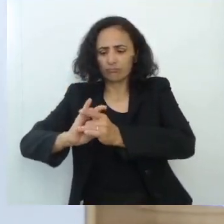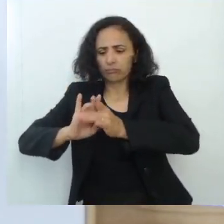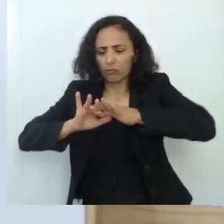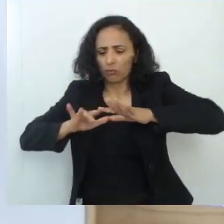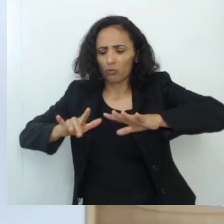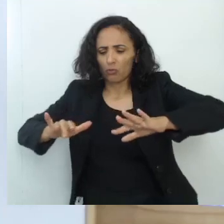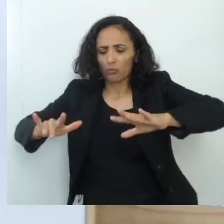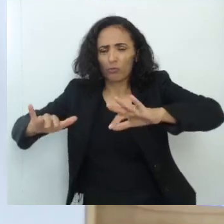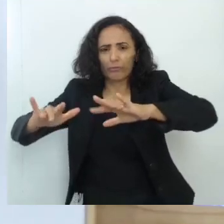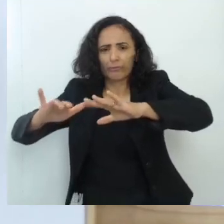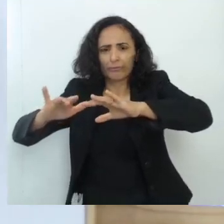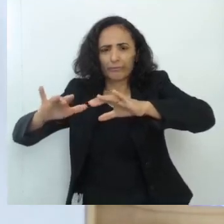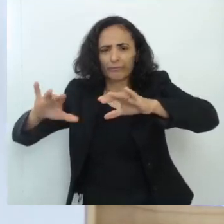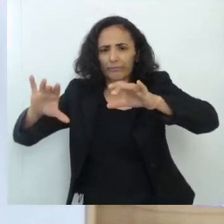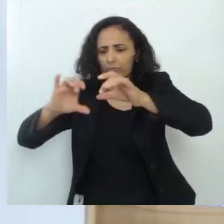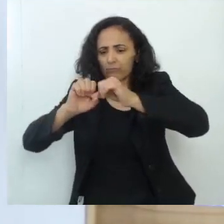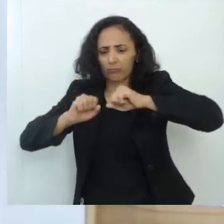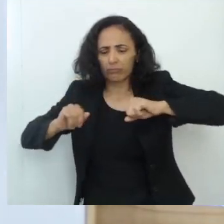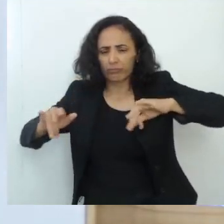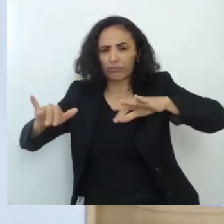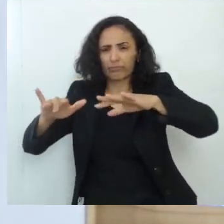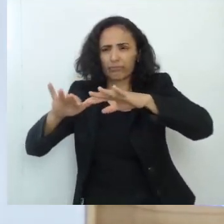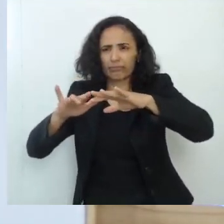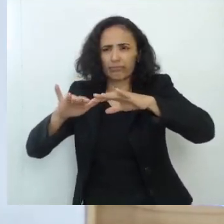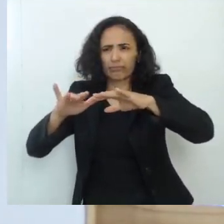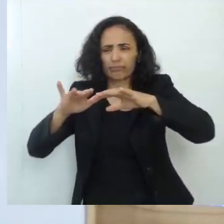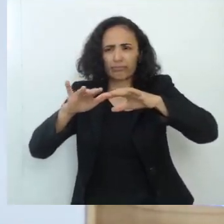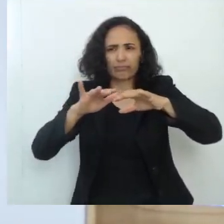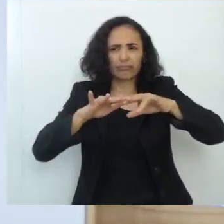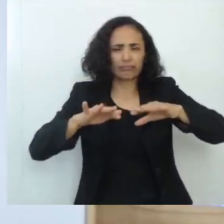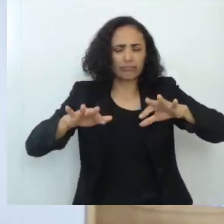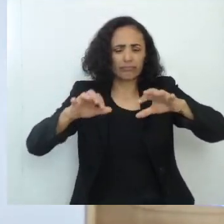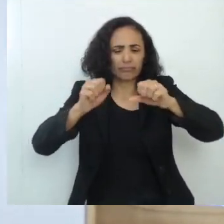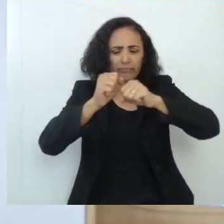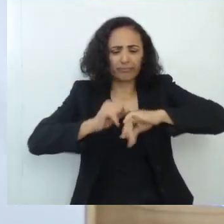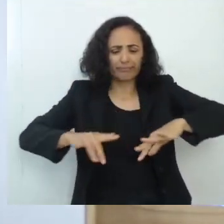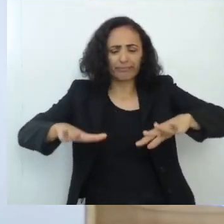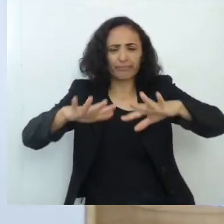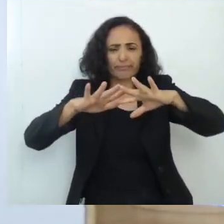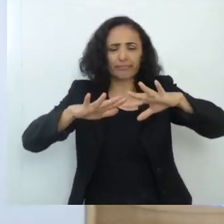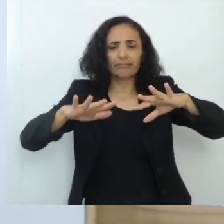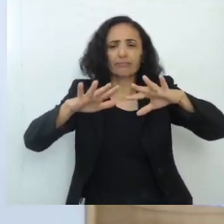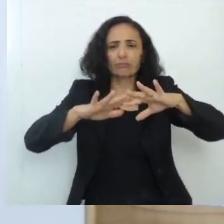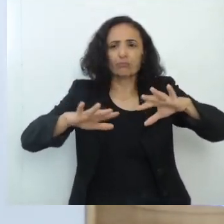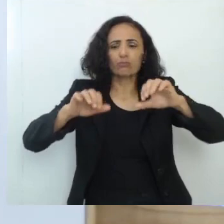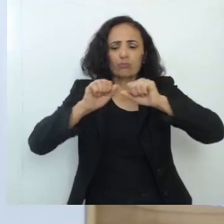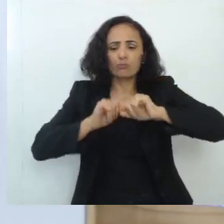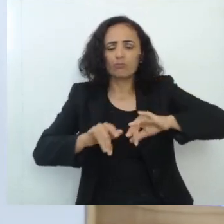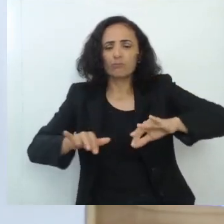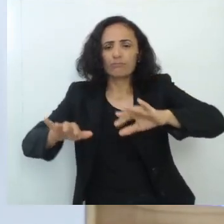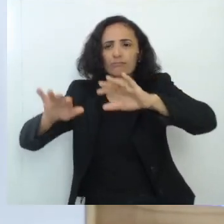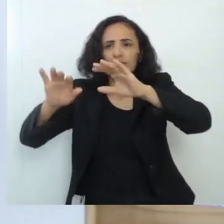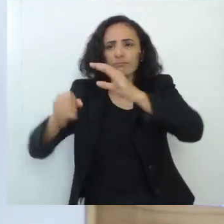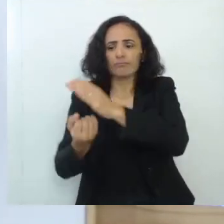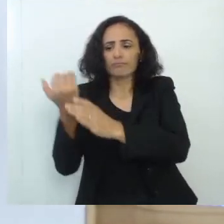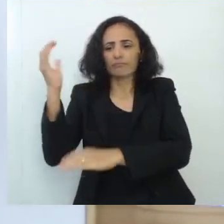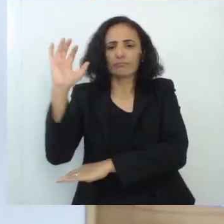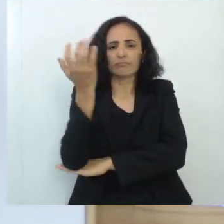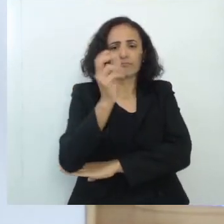são esses esporos quando são soltos no ambiente, são eles que vão produzir as